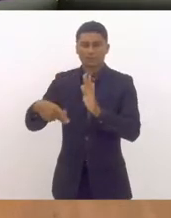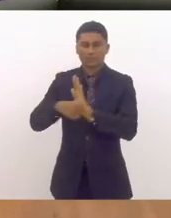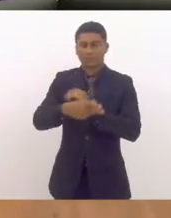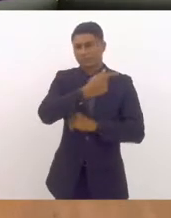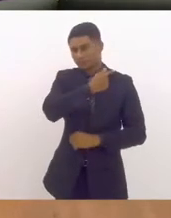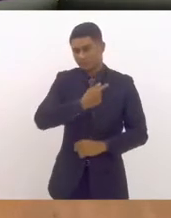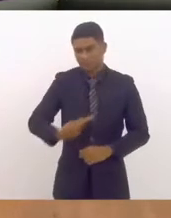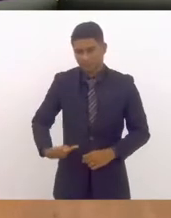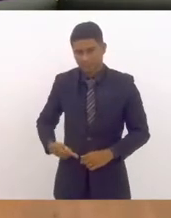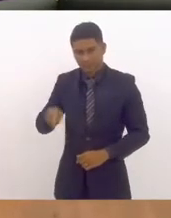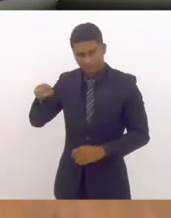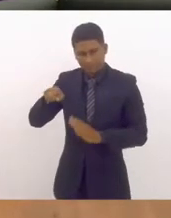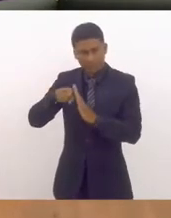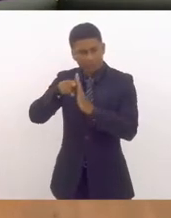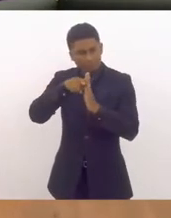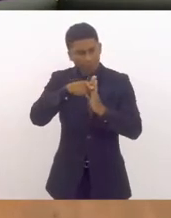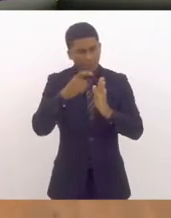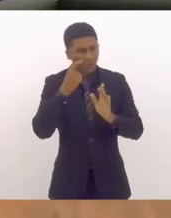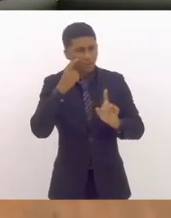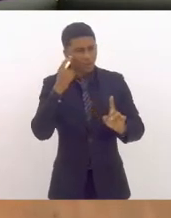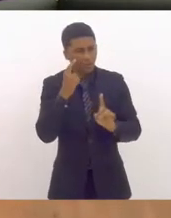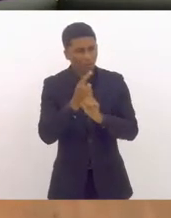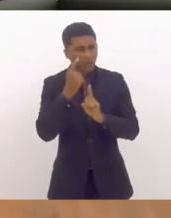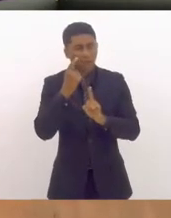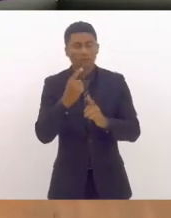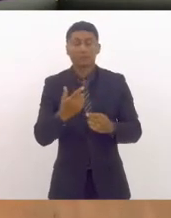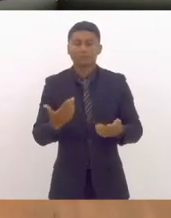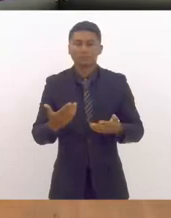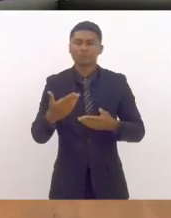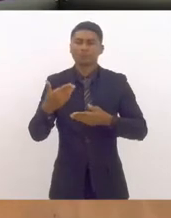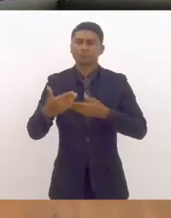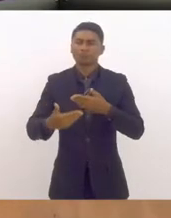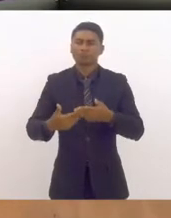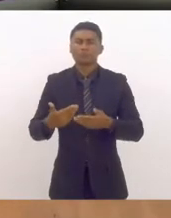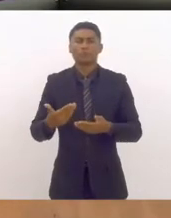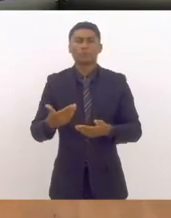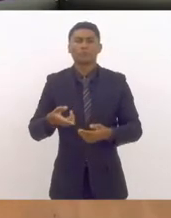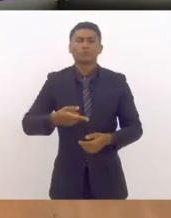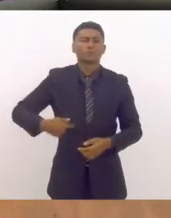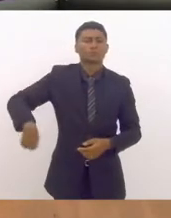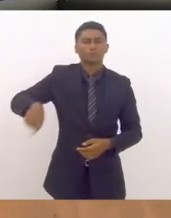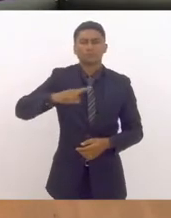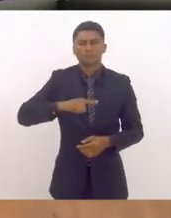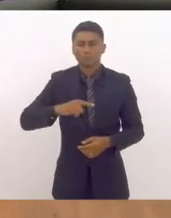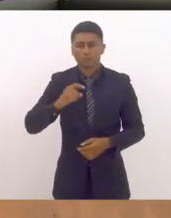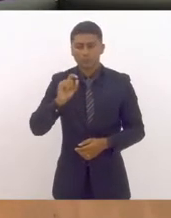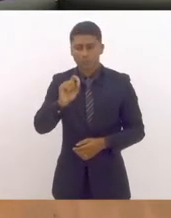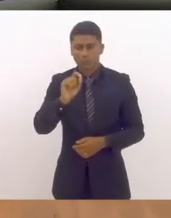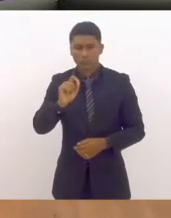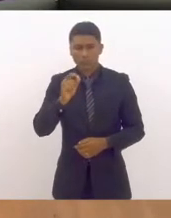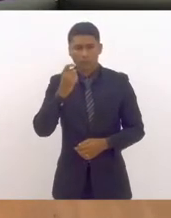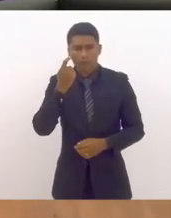Estado, deu um resultado muito grande, que passamos a ter um relato